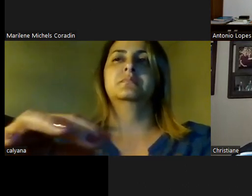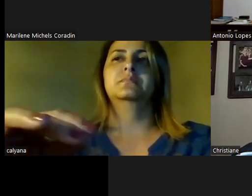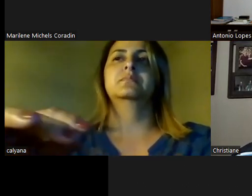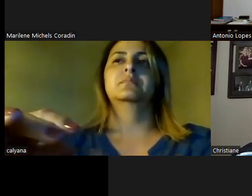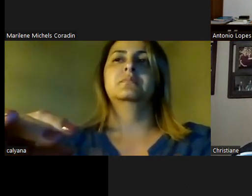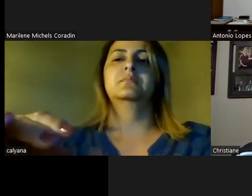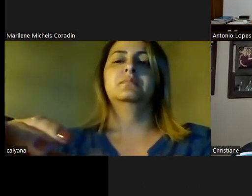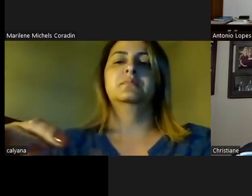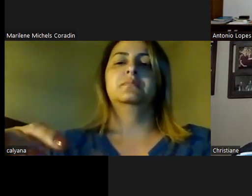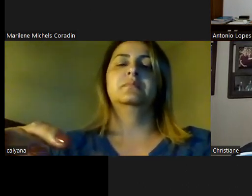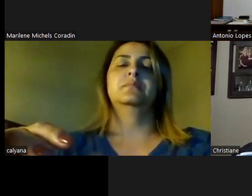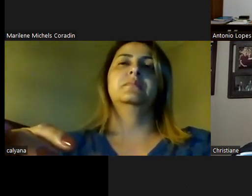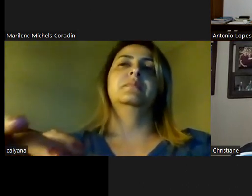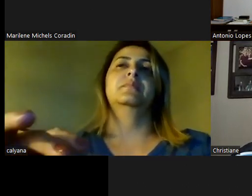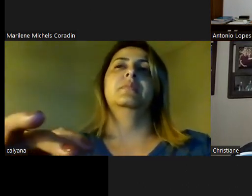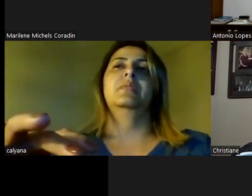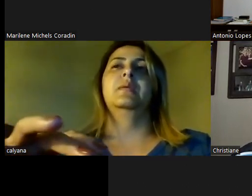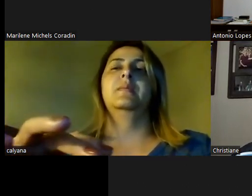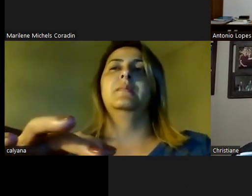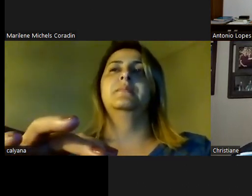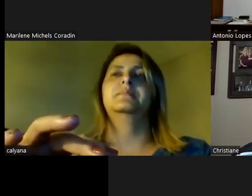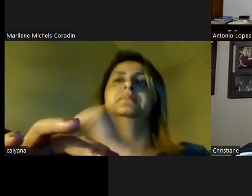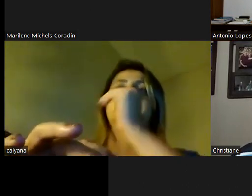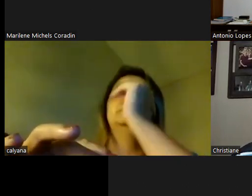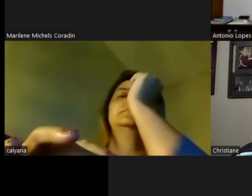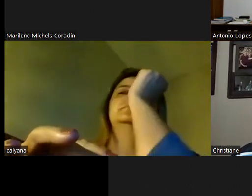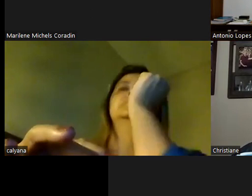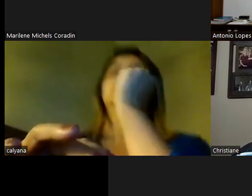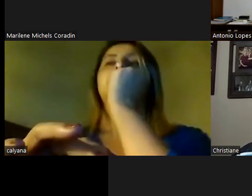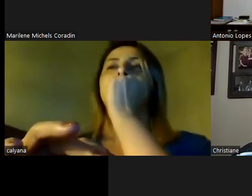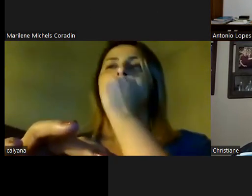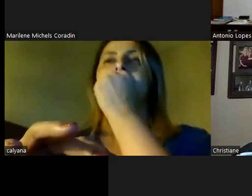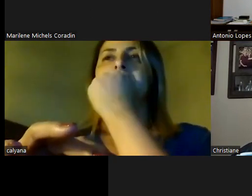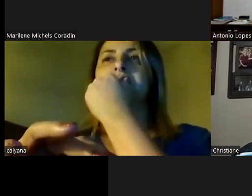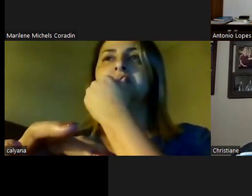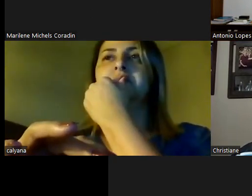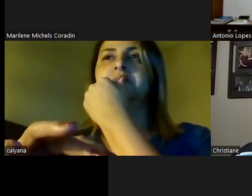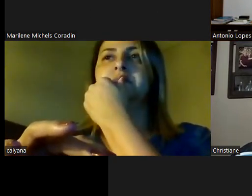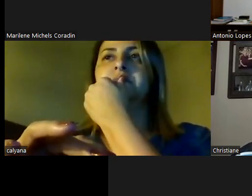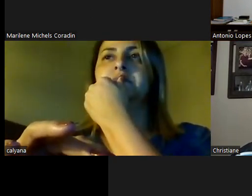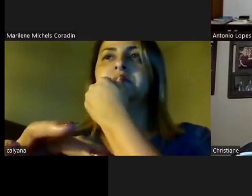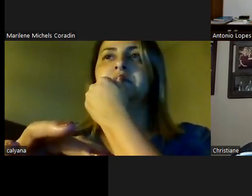isso, buscando a lembrança, nós vamos lá na frente, quando entramos em psiconeuroses,